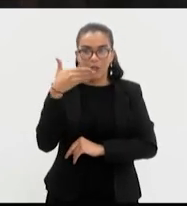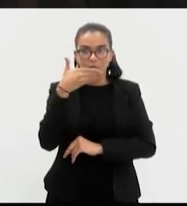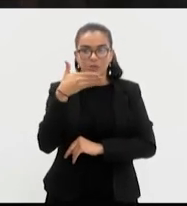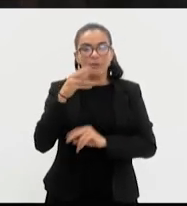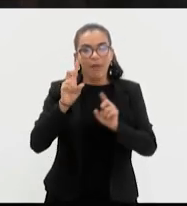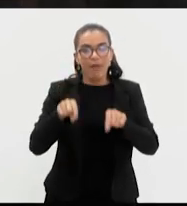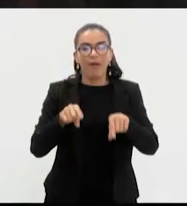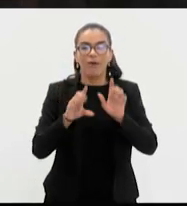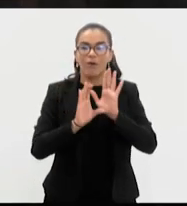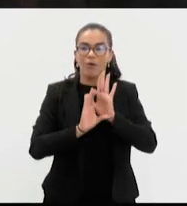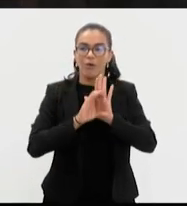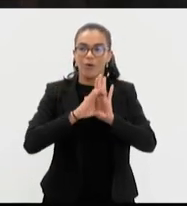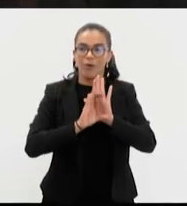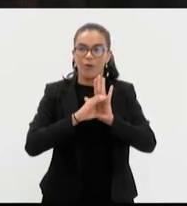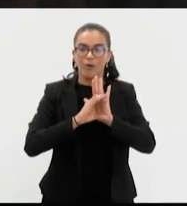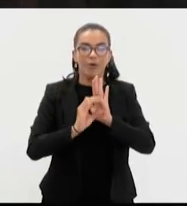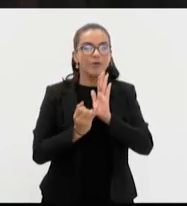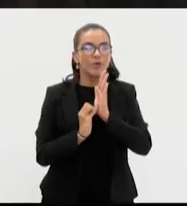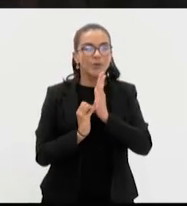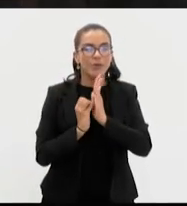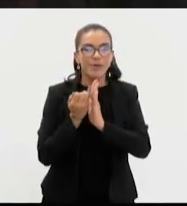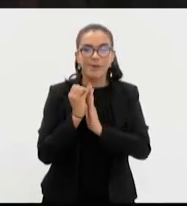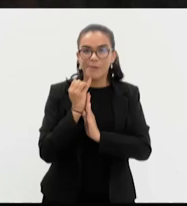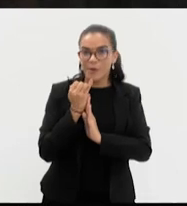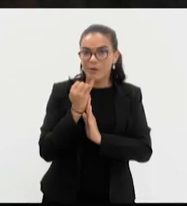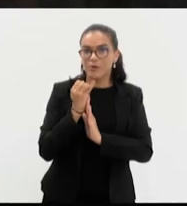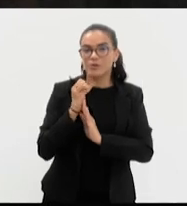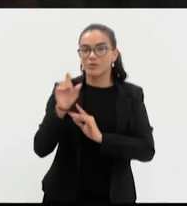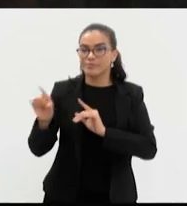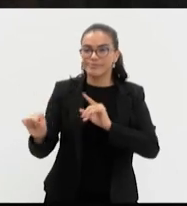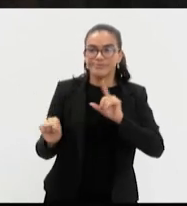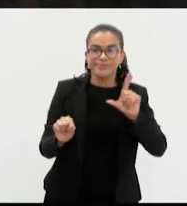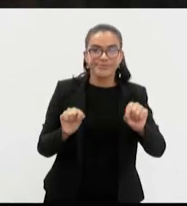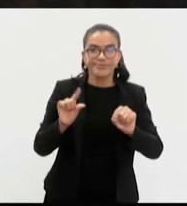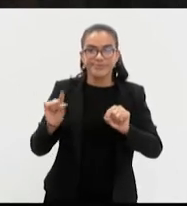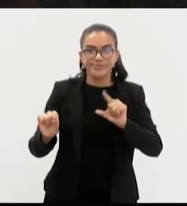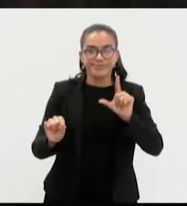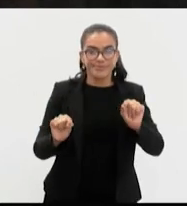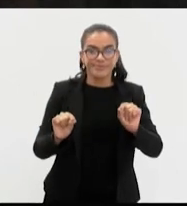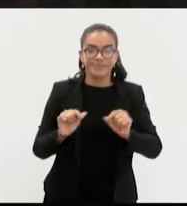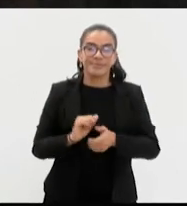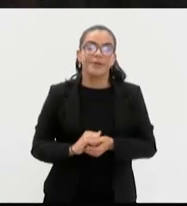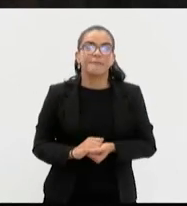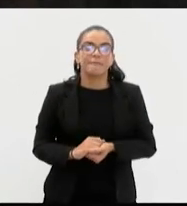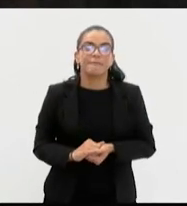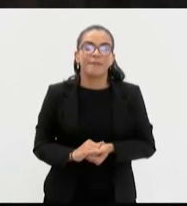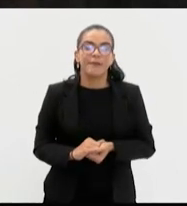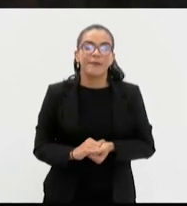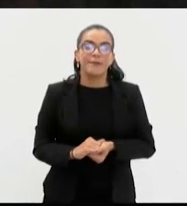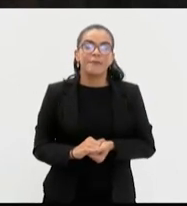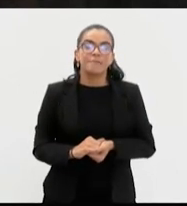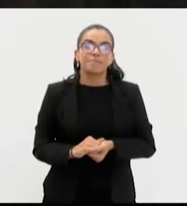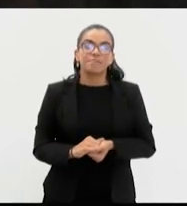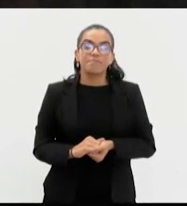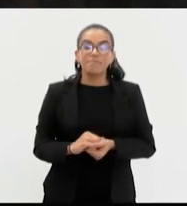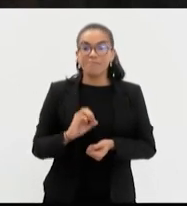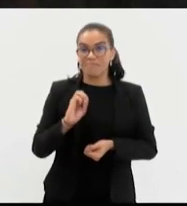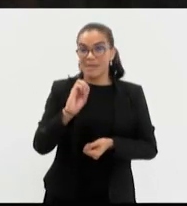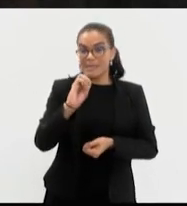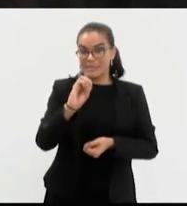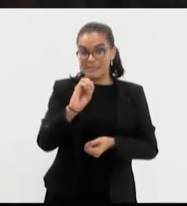conceito do Imposto seletivo veja só se a